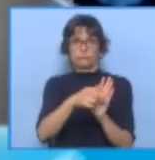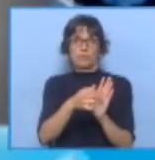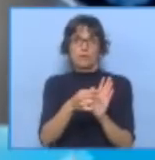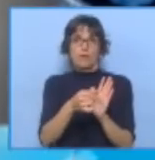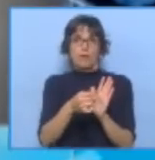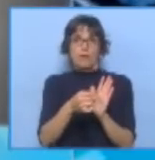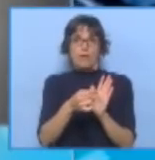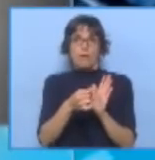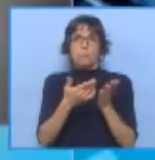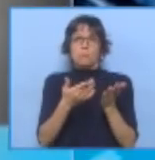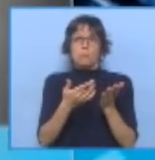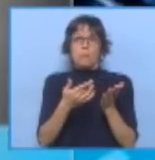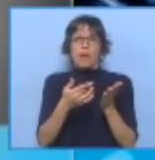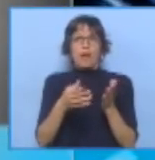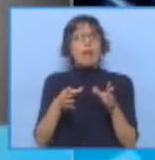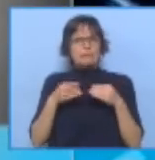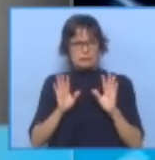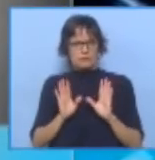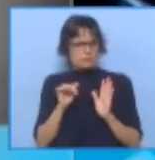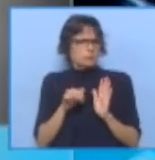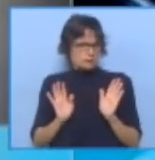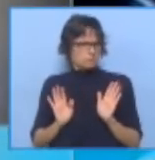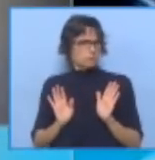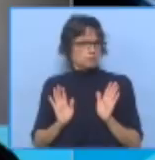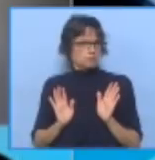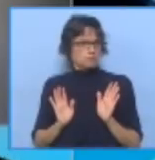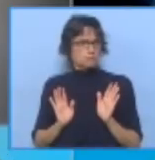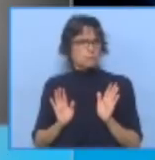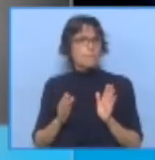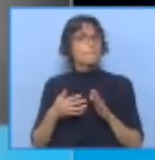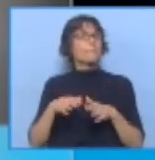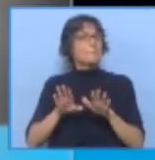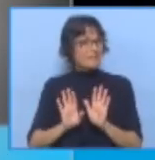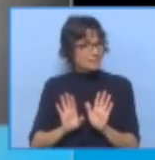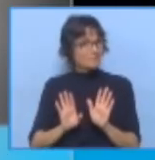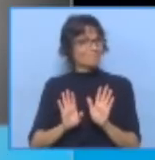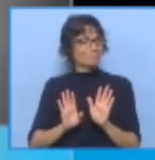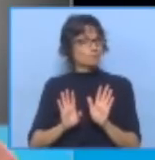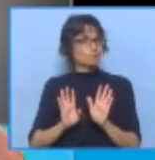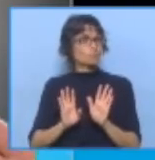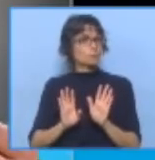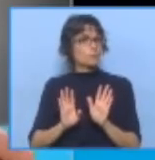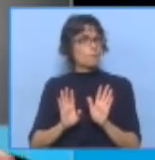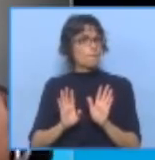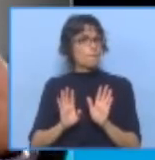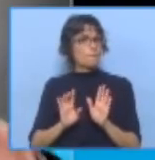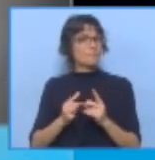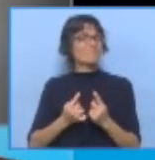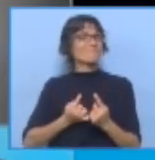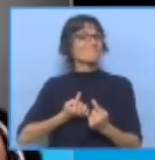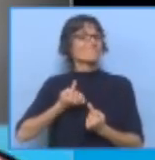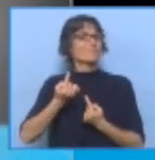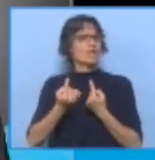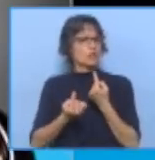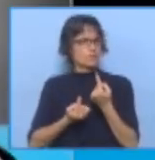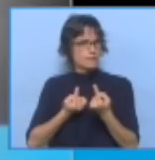tolerada, é pacífica, mas nem sempre tem a possibilidade de